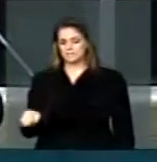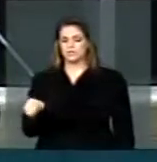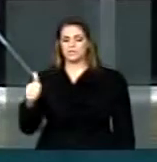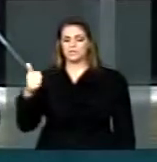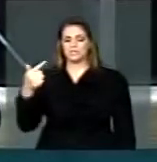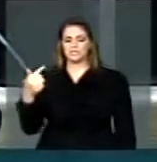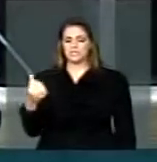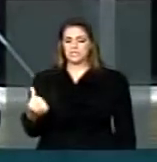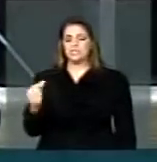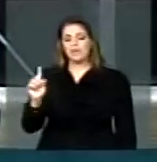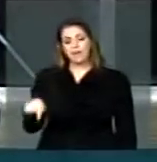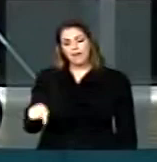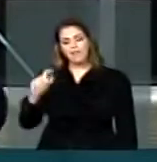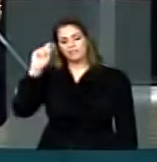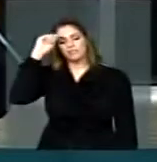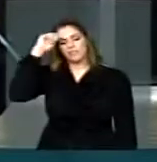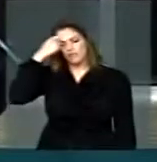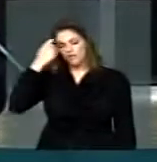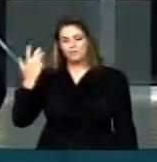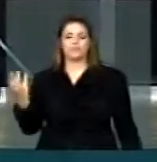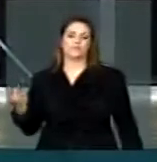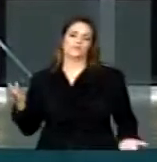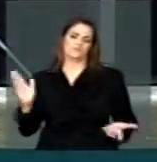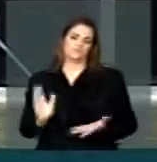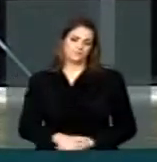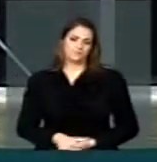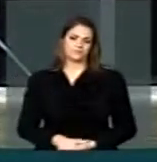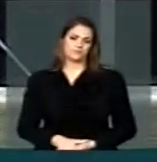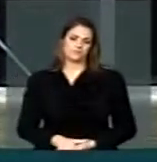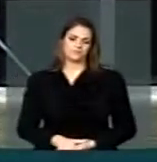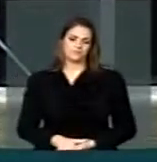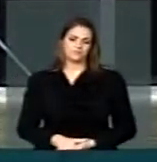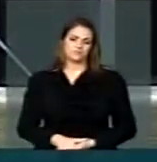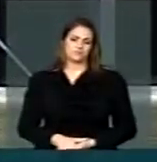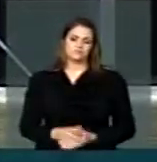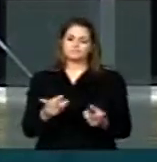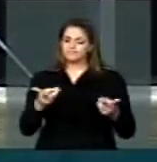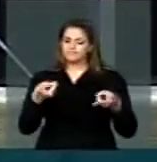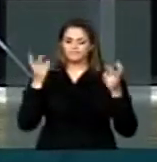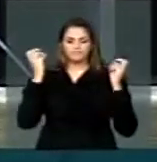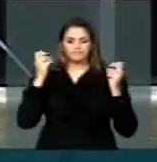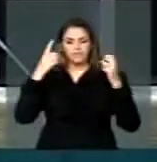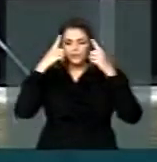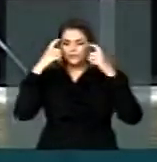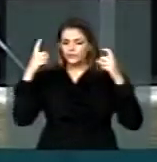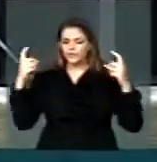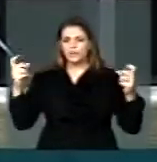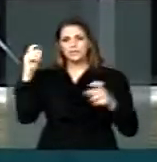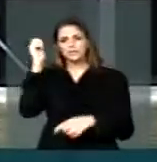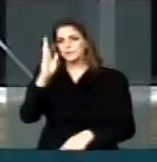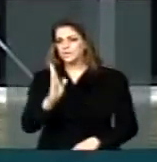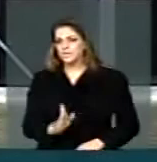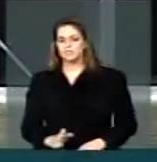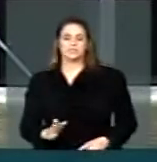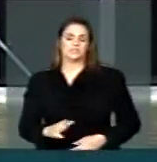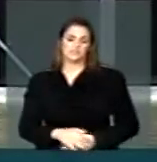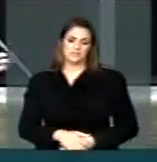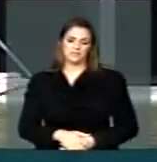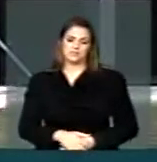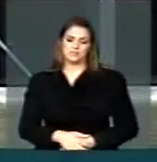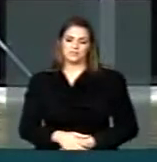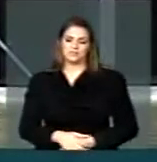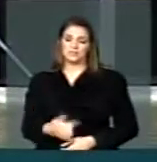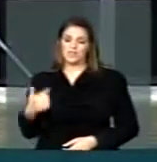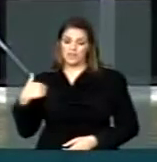23.160 eram negros. Esse é o mapa da violência, é o reflexo da violência do Brasil. Quando entrei aqui,